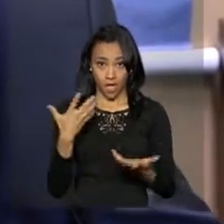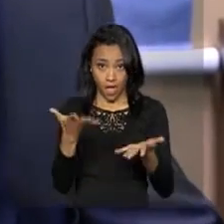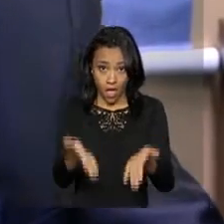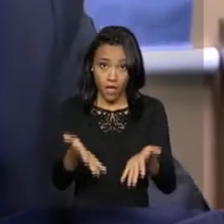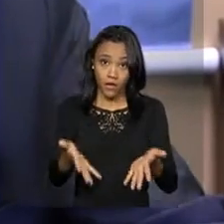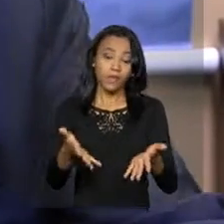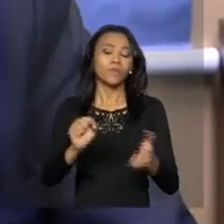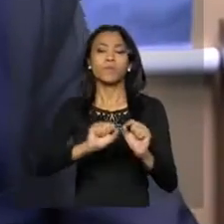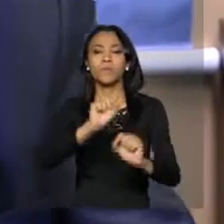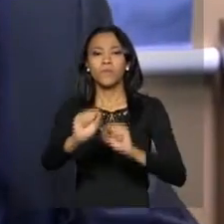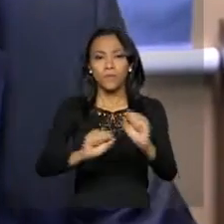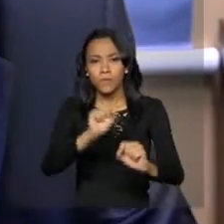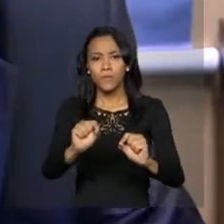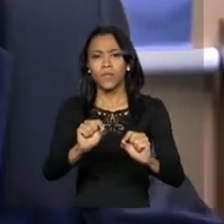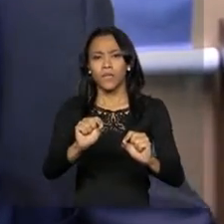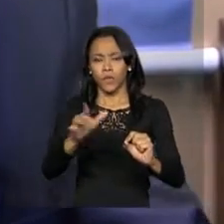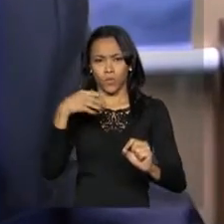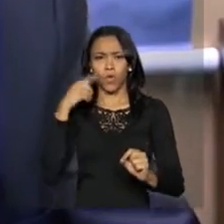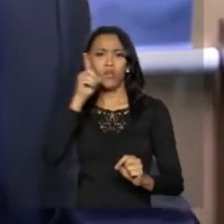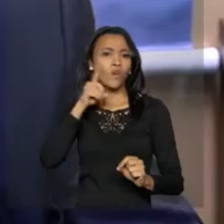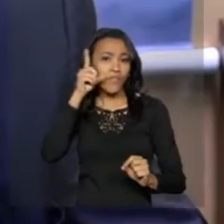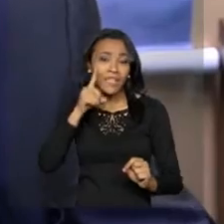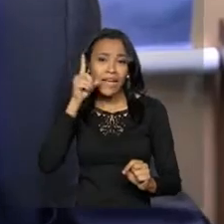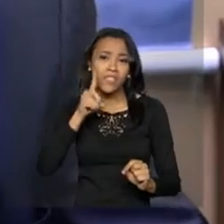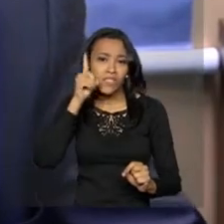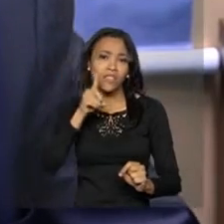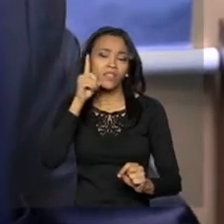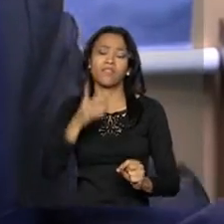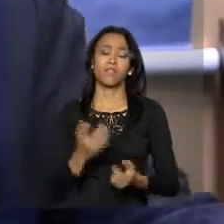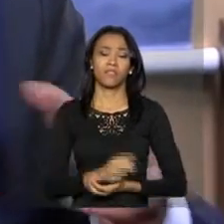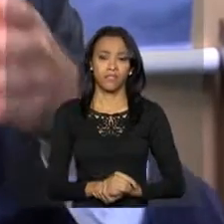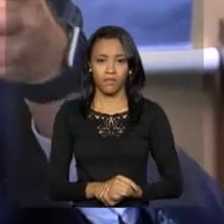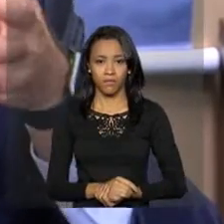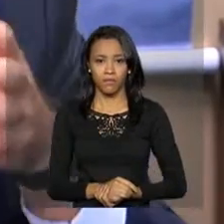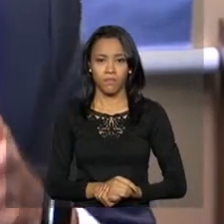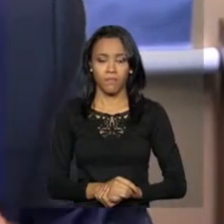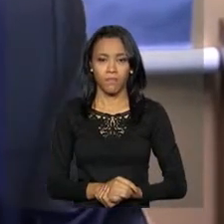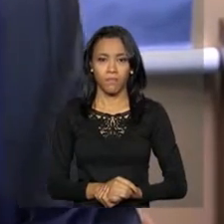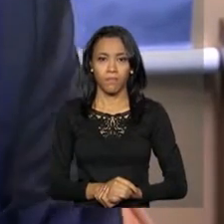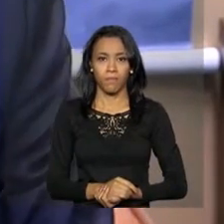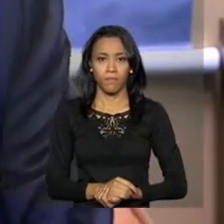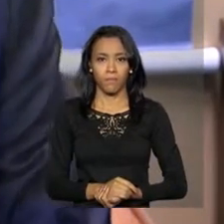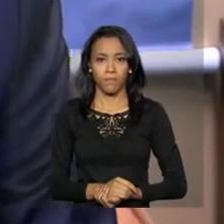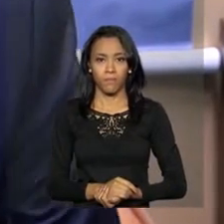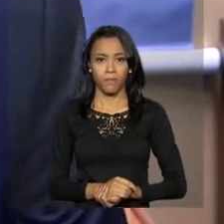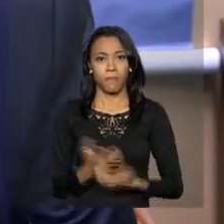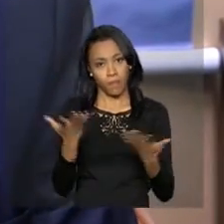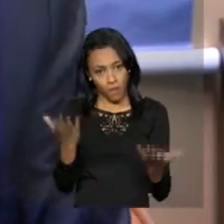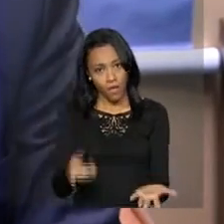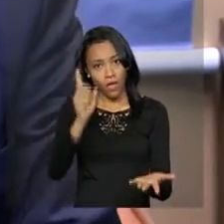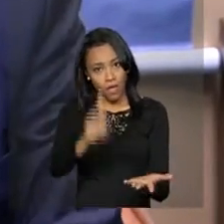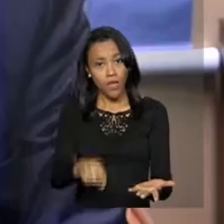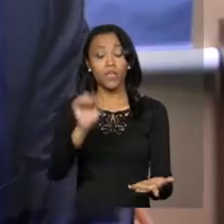aquele. Por quê? Porque o presidente Eduardo Cunha tinha recebido as duas, não houve recurso para o plenário, então ficou sacramentado aquilo. É fato que o Supremo